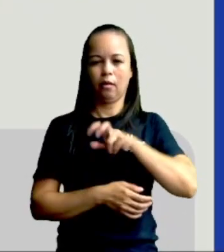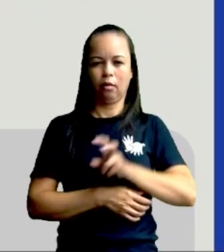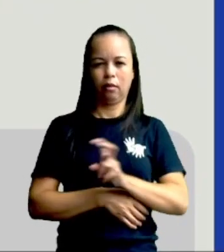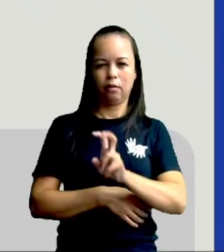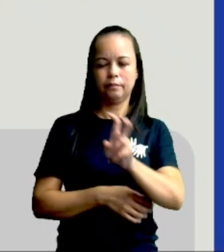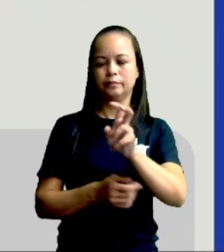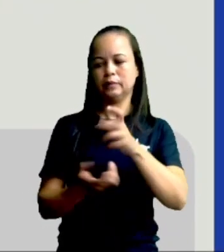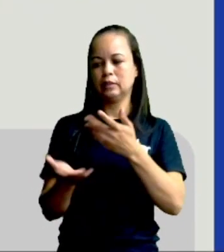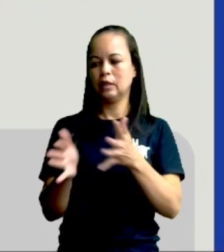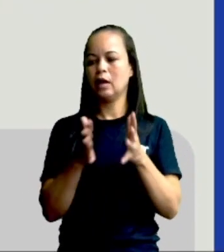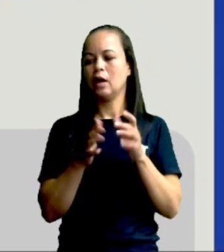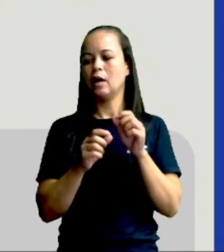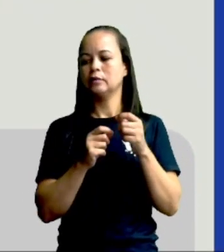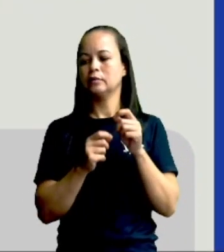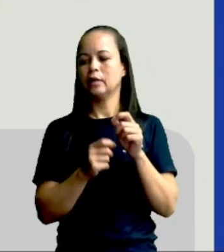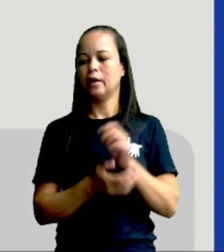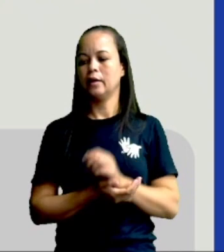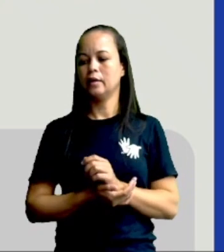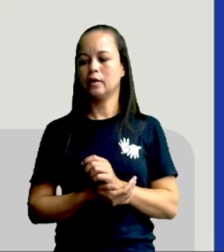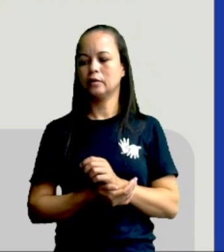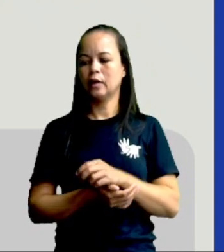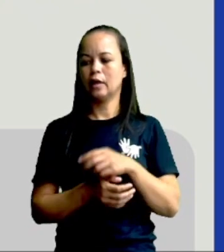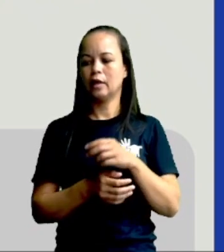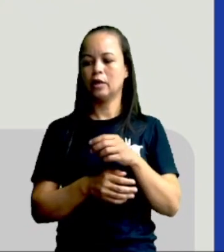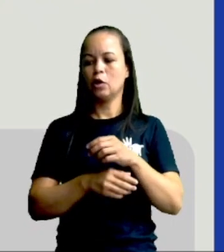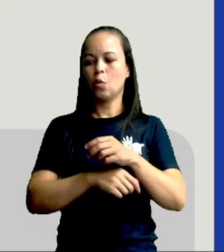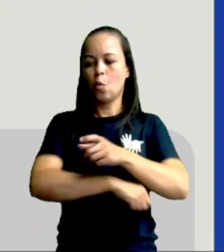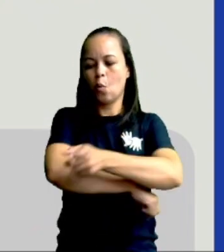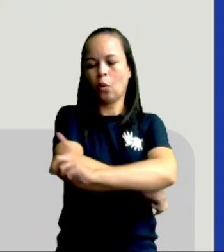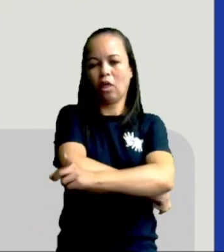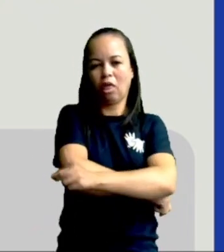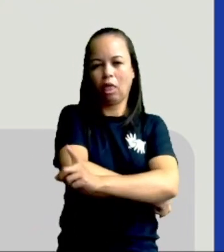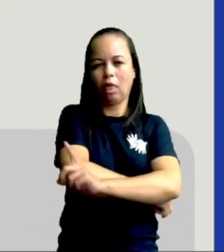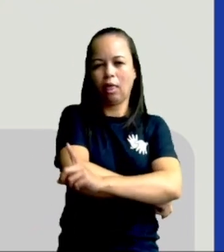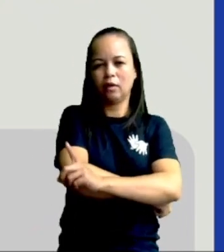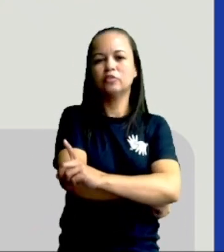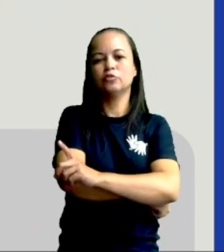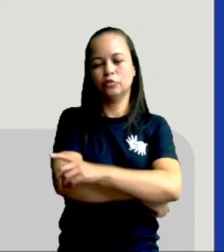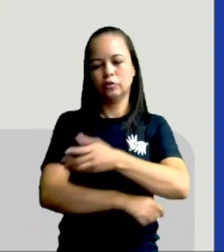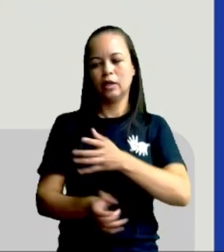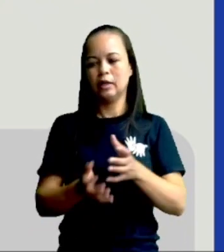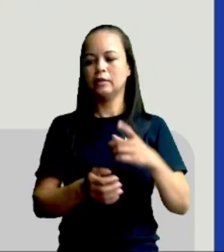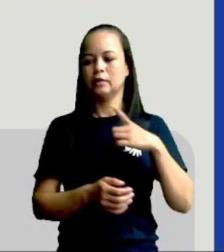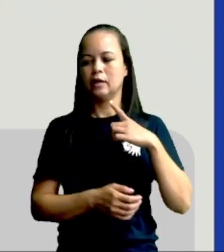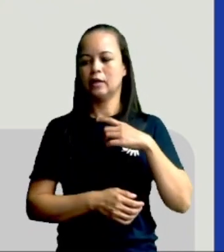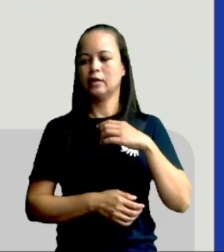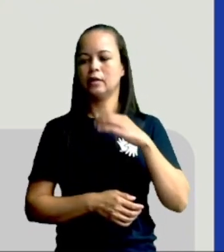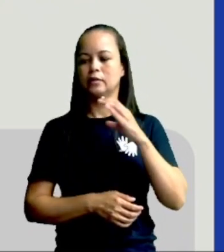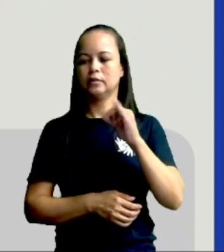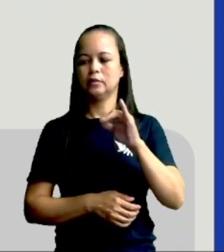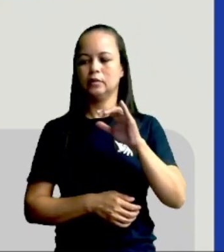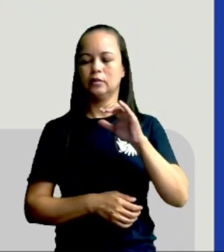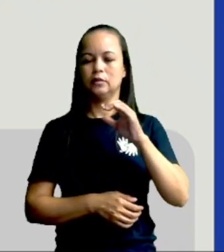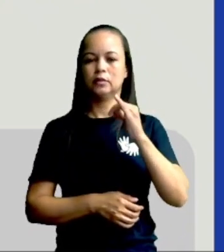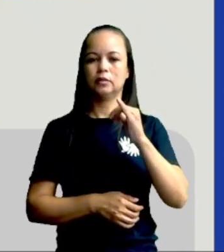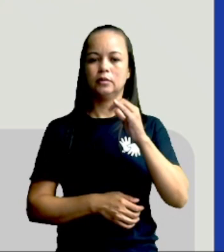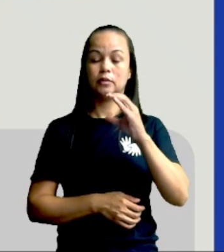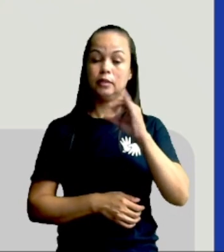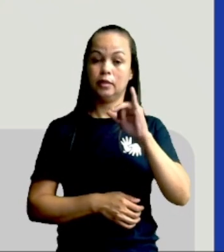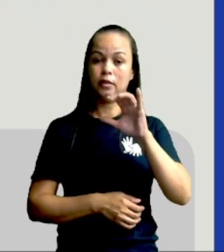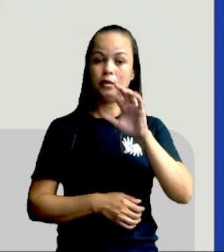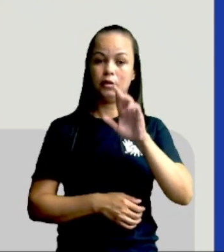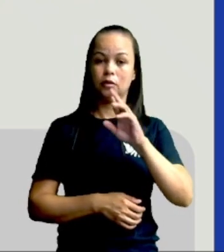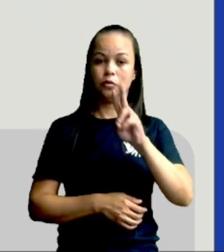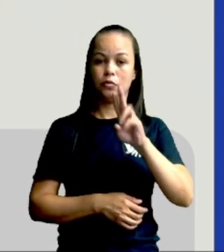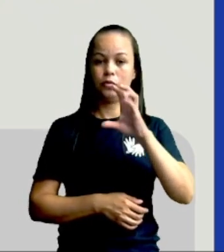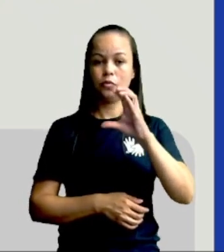característica especial de ter um chocalho no final da cauda. Temos a surucucu e as jararacas, né? Todas aí